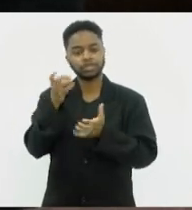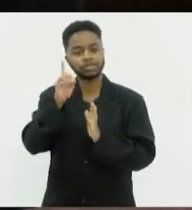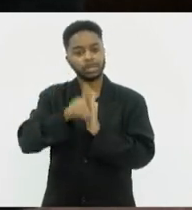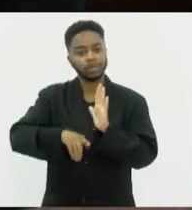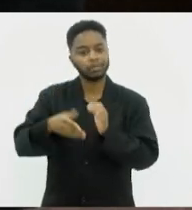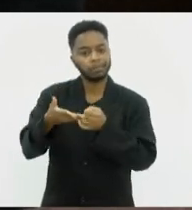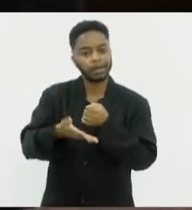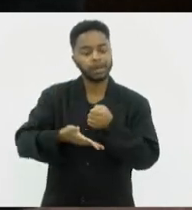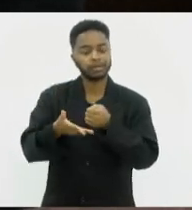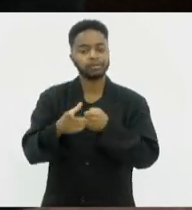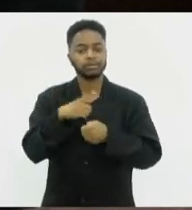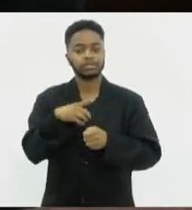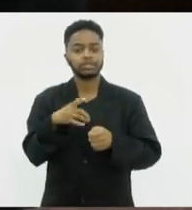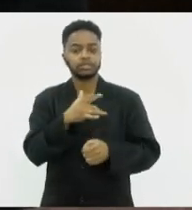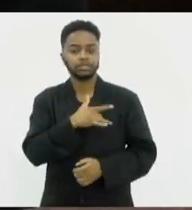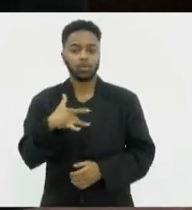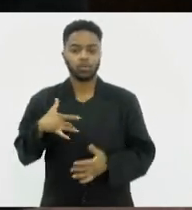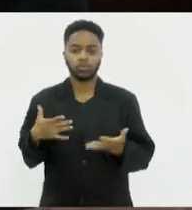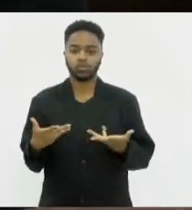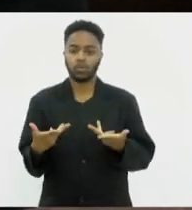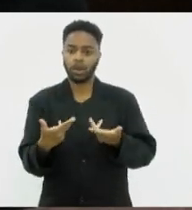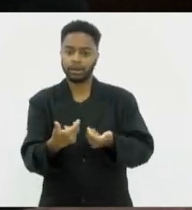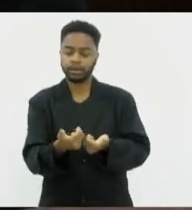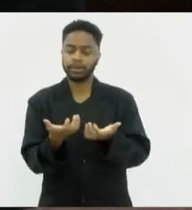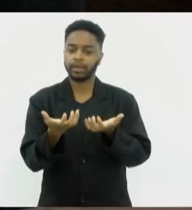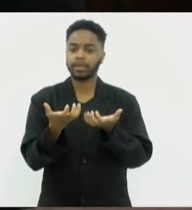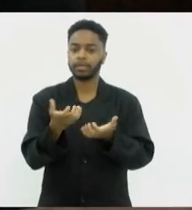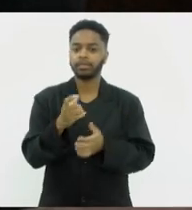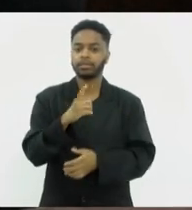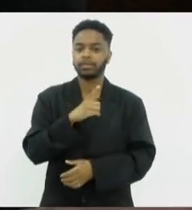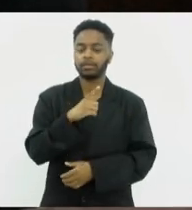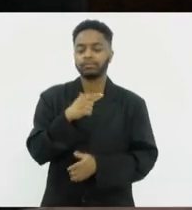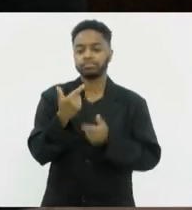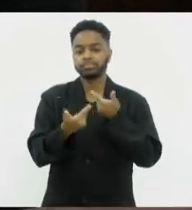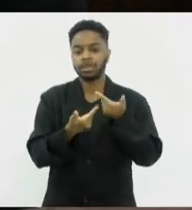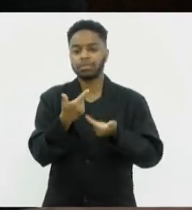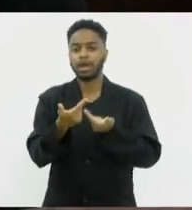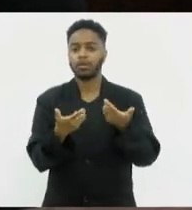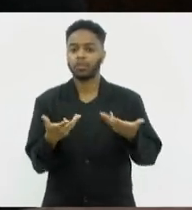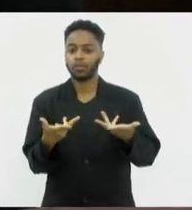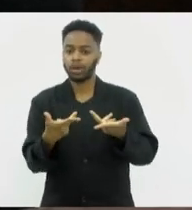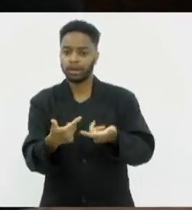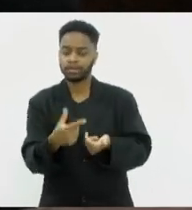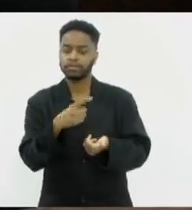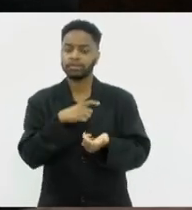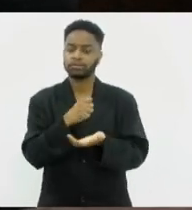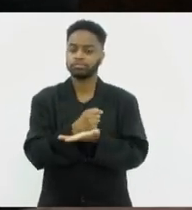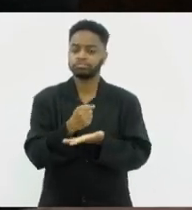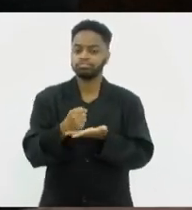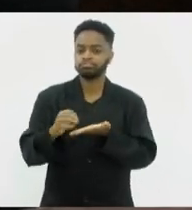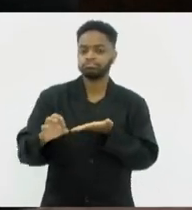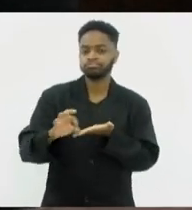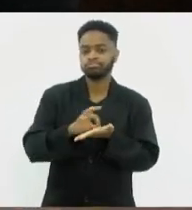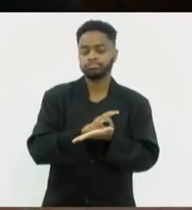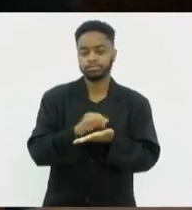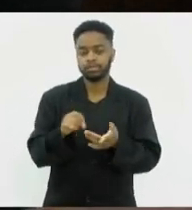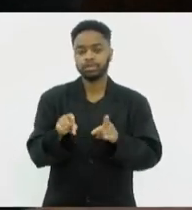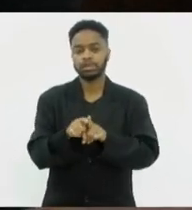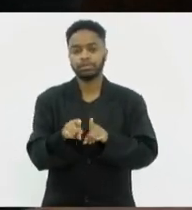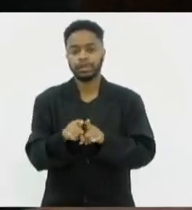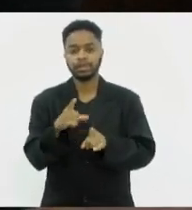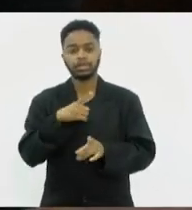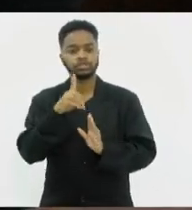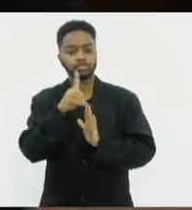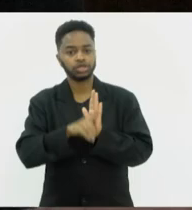uma saúde de qualidade, direito da gente ter empregabilidade, carteira assinada, direito à